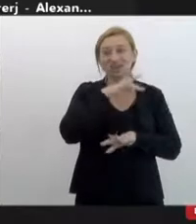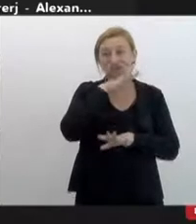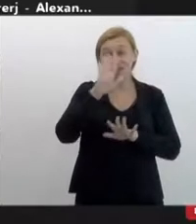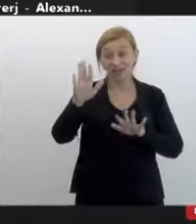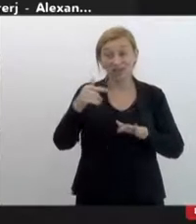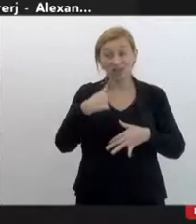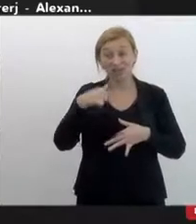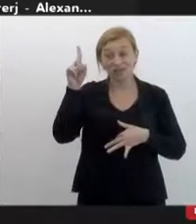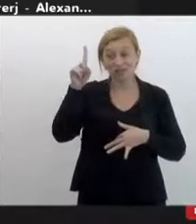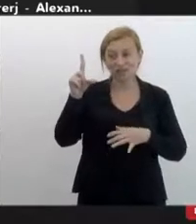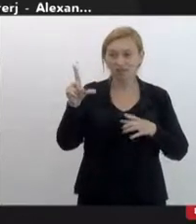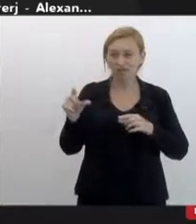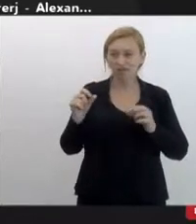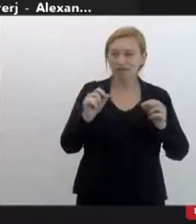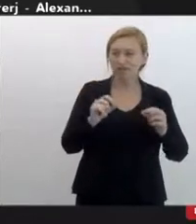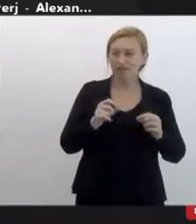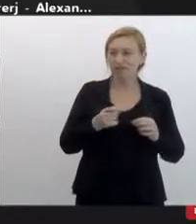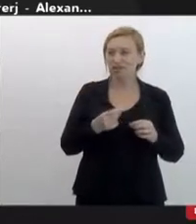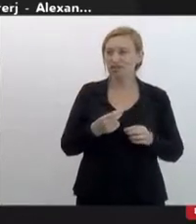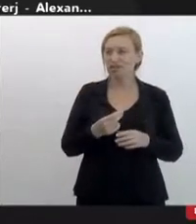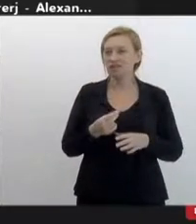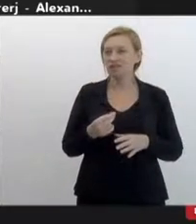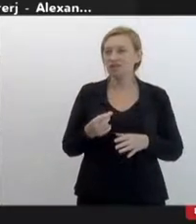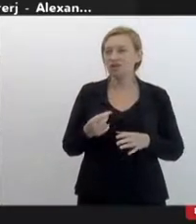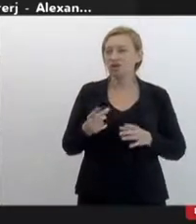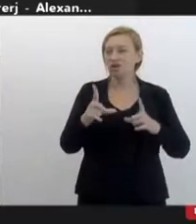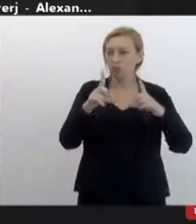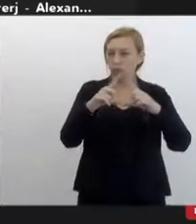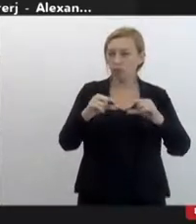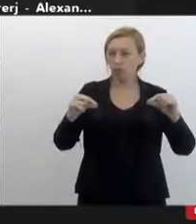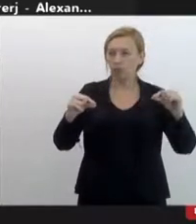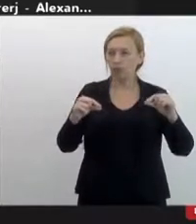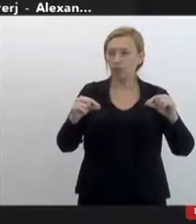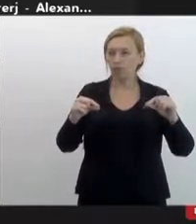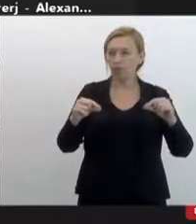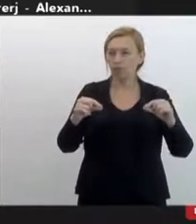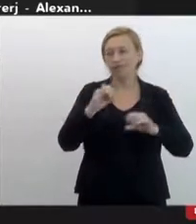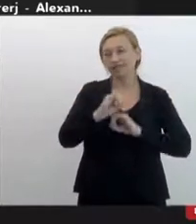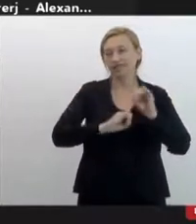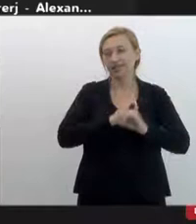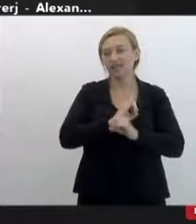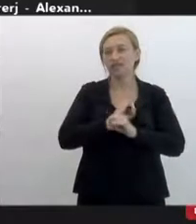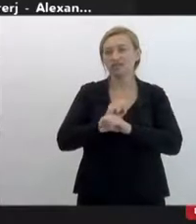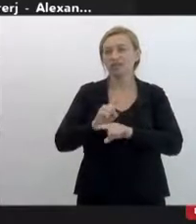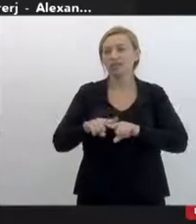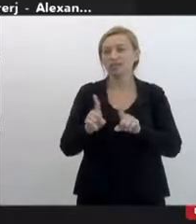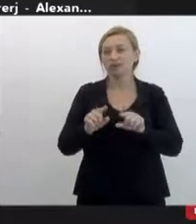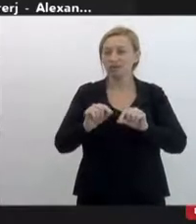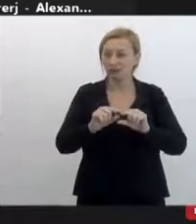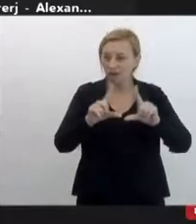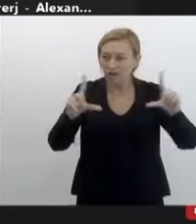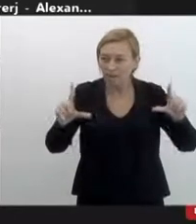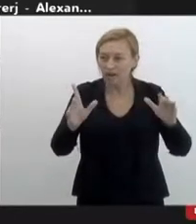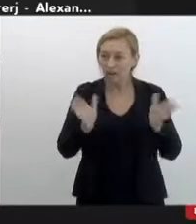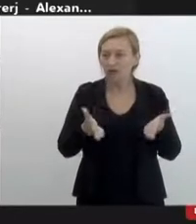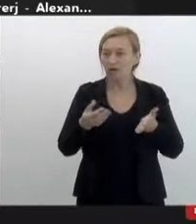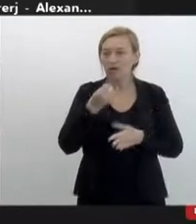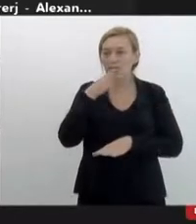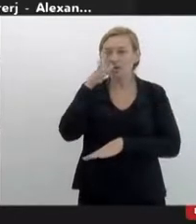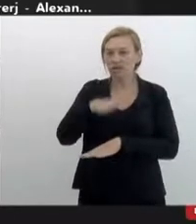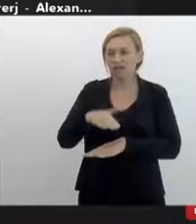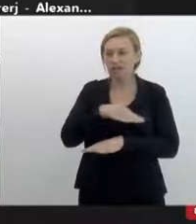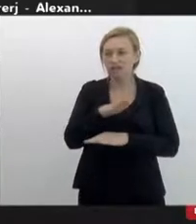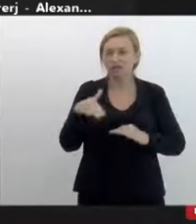eu estou ficando com a câmera off, porque a internet está instável, mas assim, abri agora. Boa tarde a